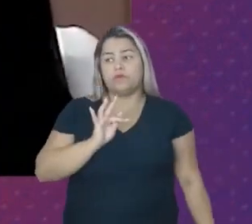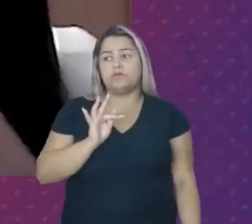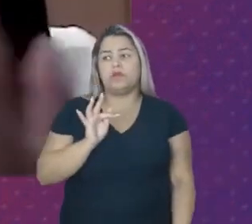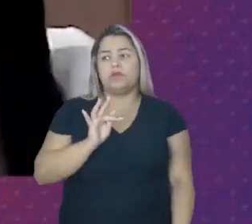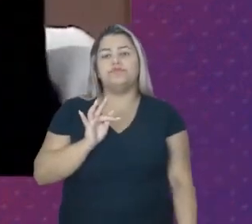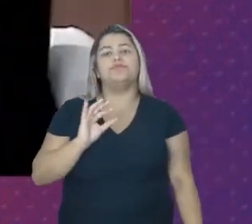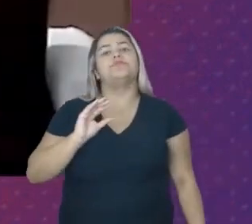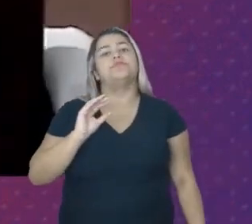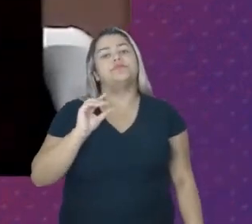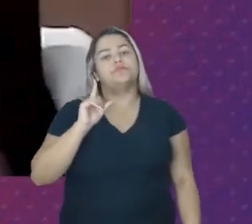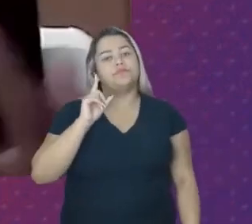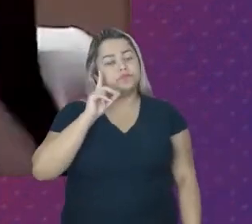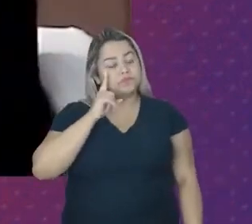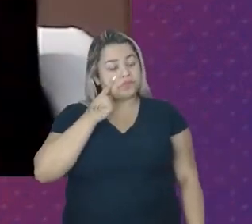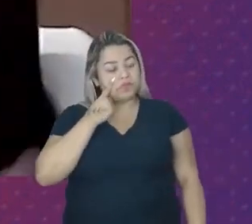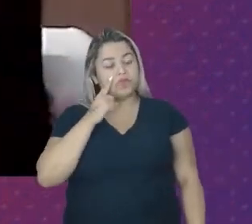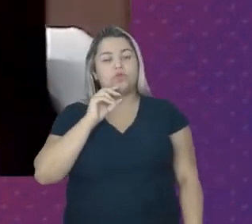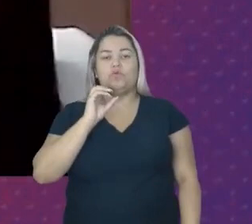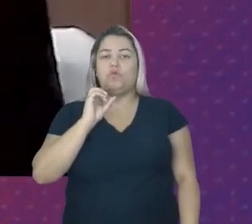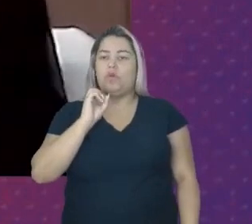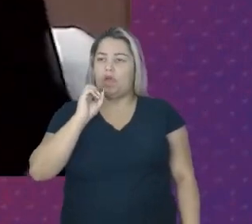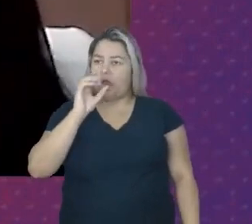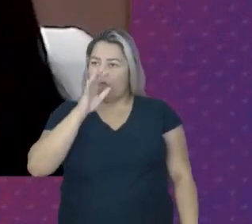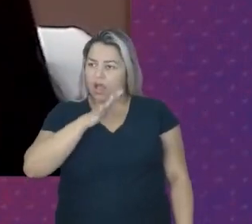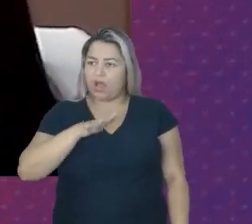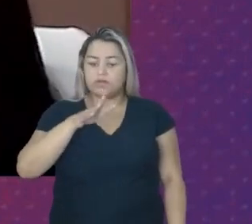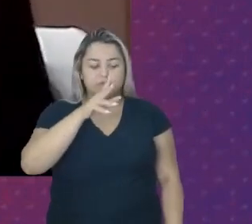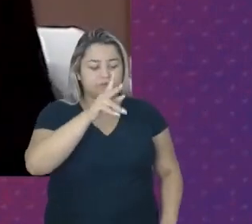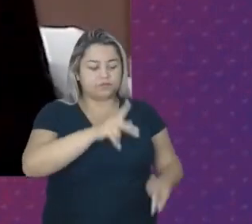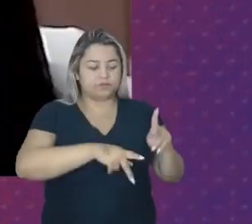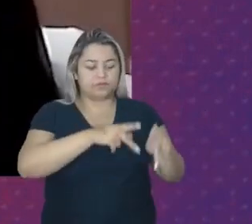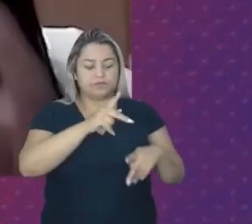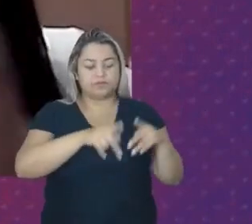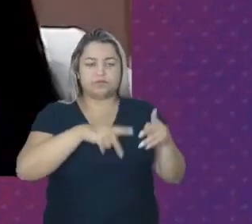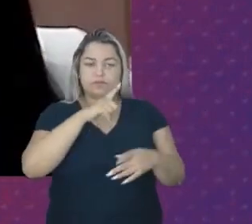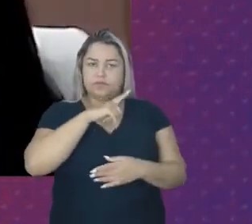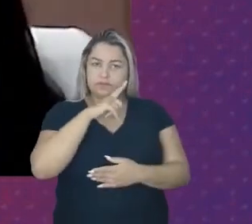Então, veja, os públicos têm necessidades